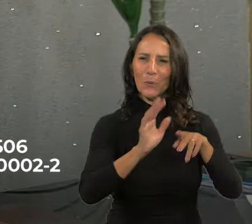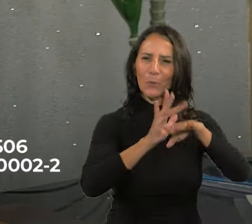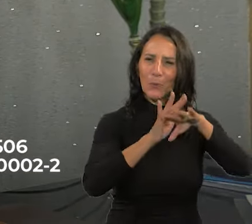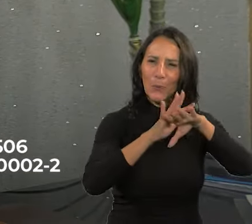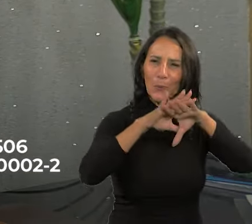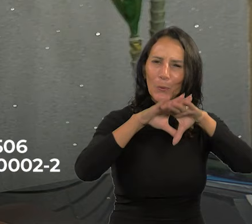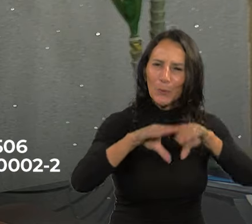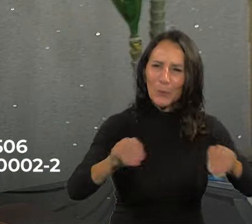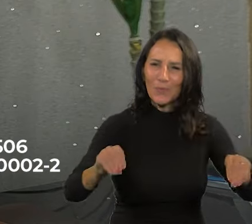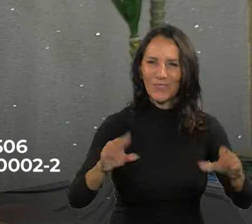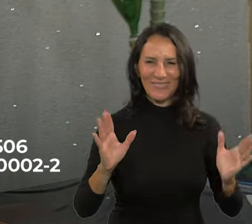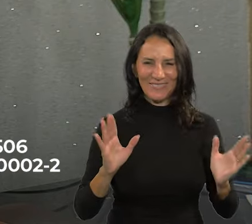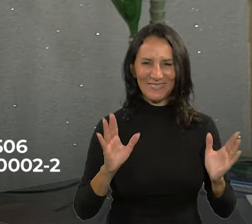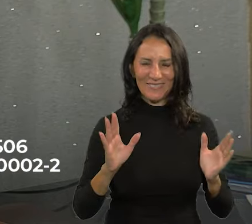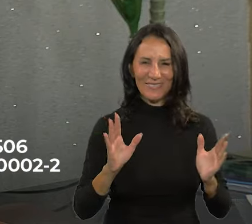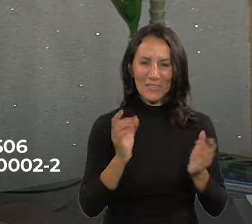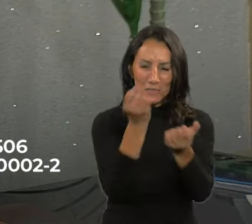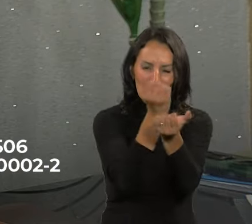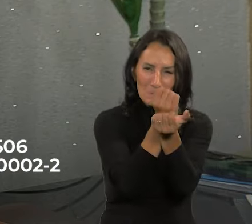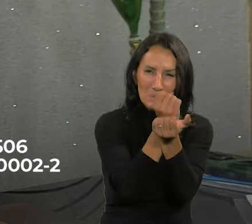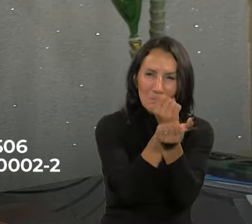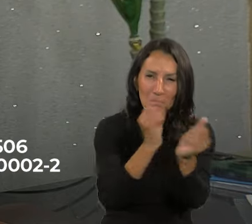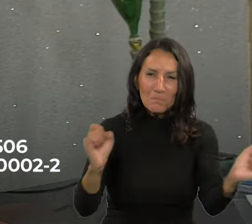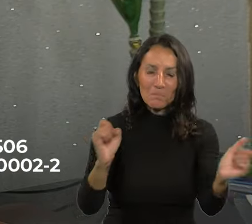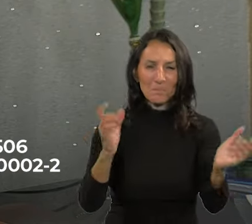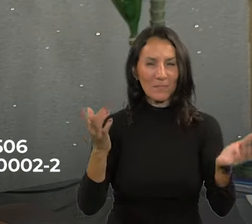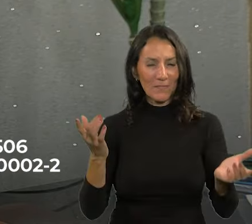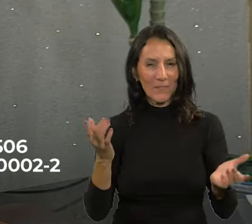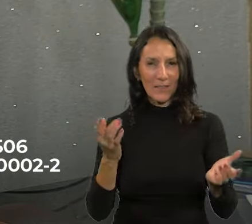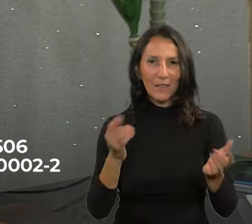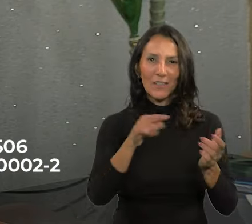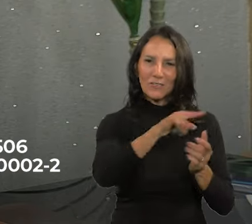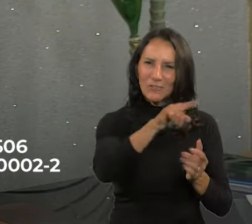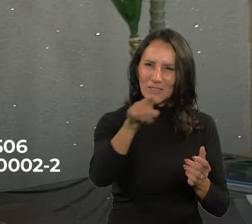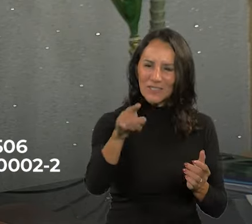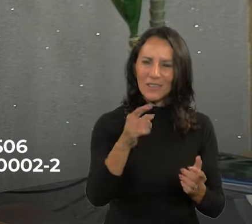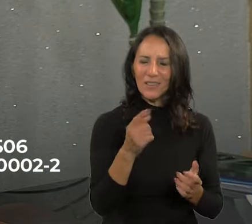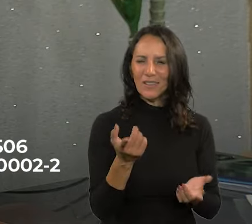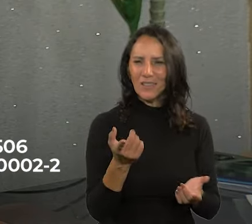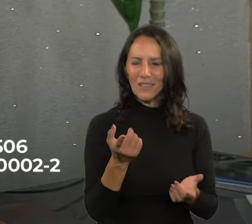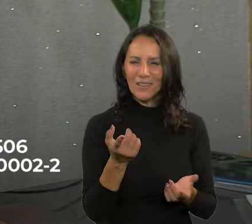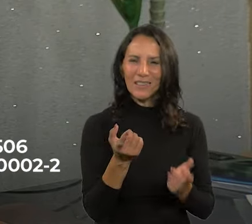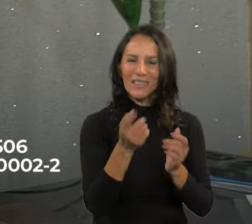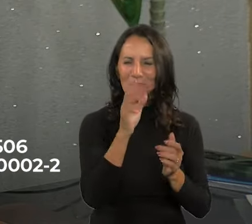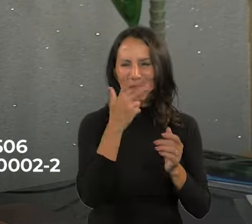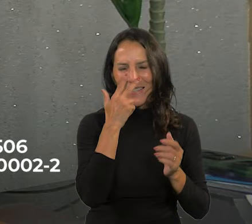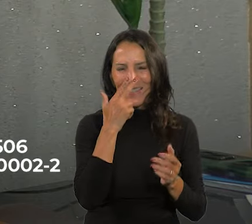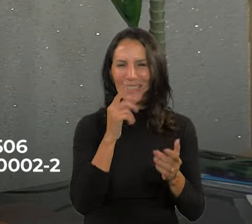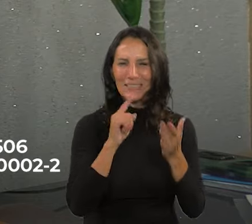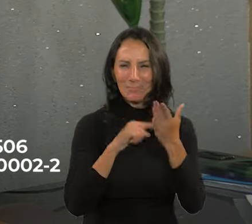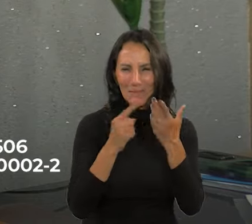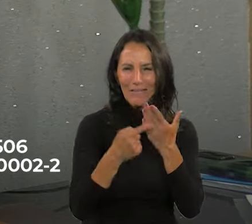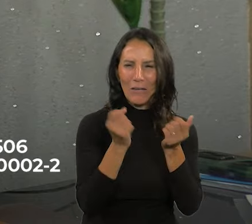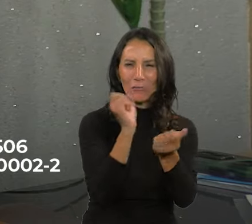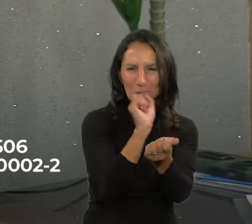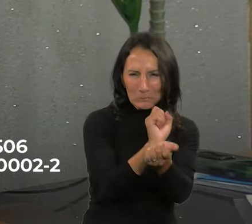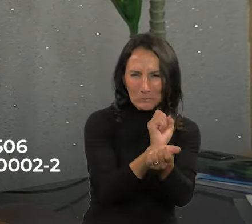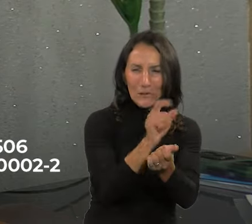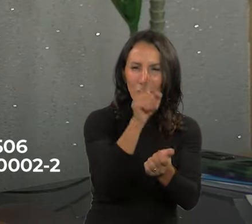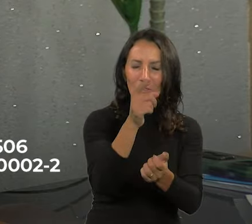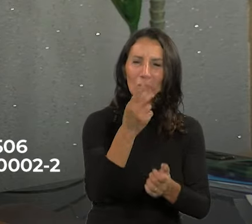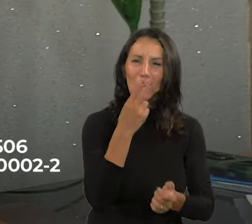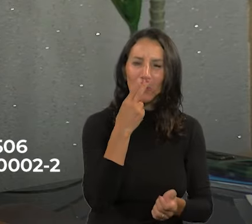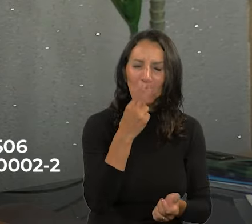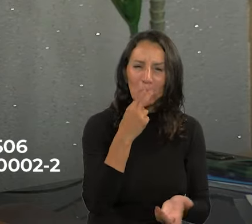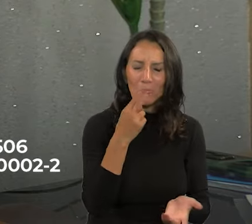proclamar libertação aos cativos. Você que aí fuma, você que está nas drogas, você que está perdido, a pôr